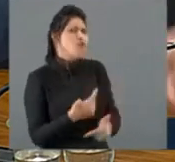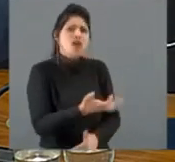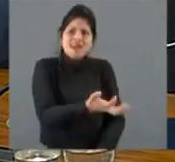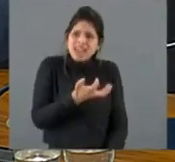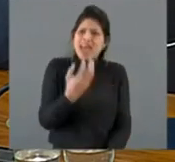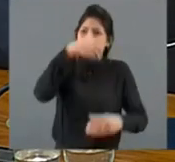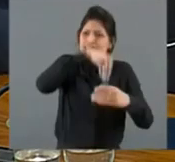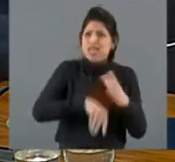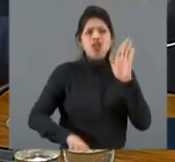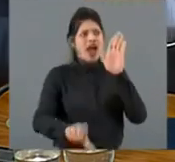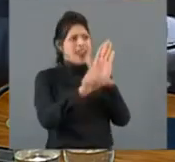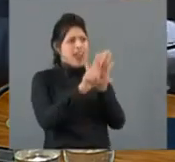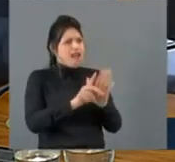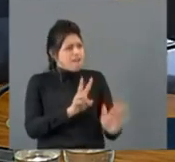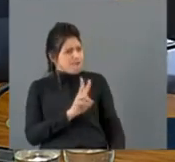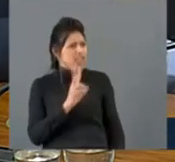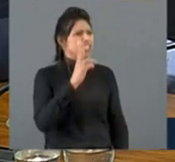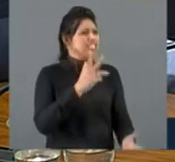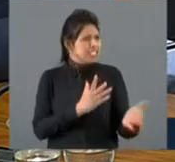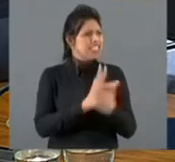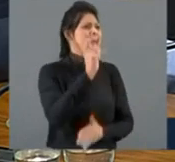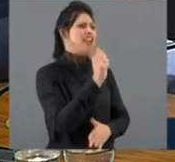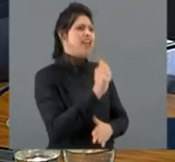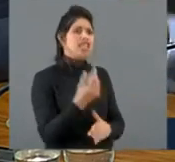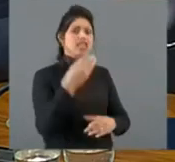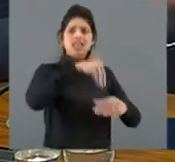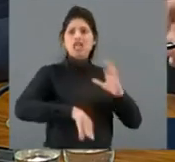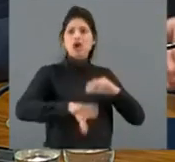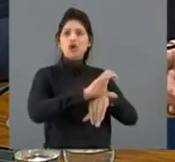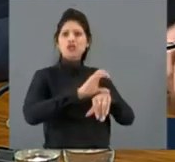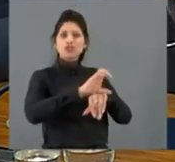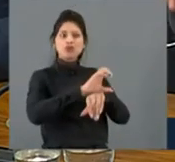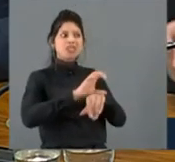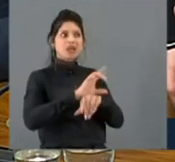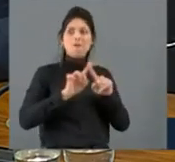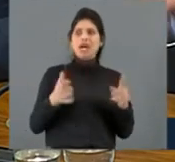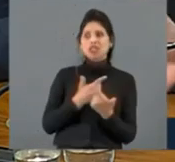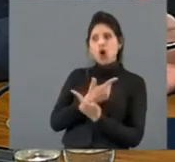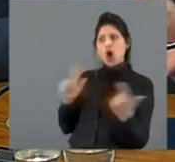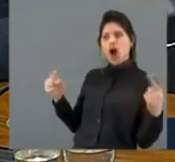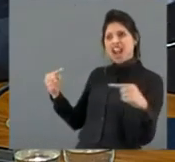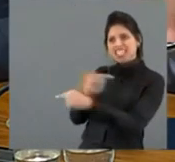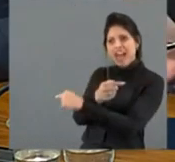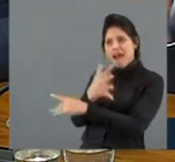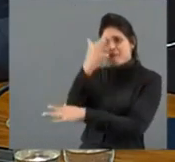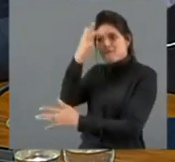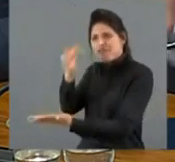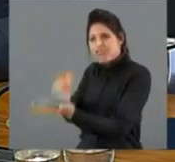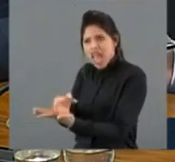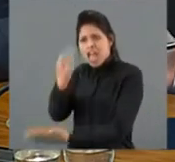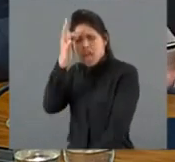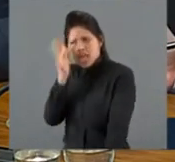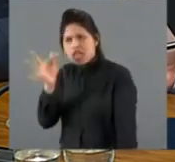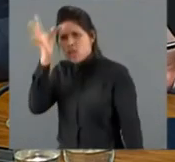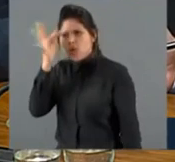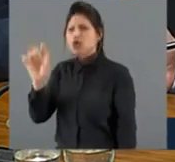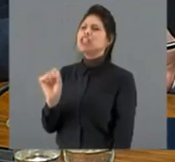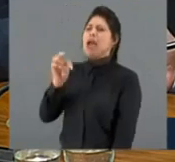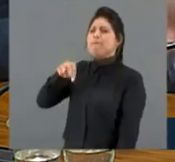da lei, quer vencer dentro da Constituição. E quem age no campo da fé, da ideologia